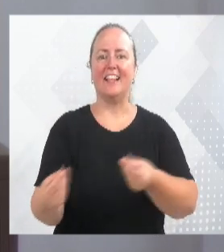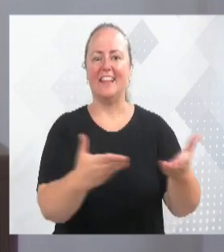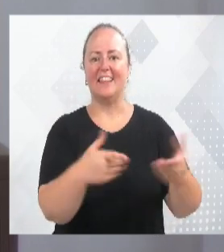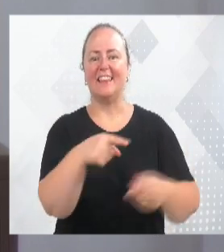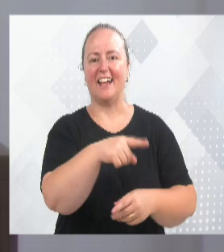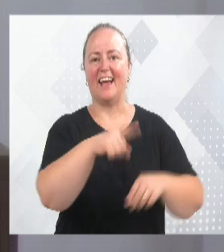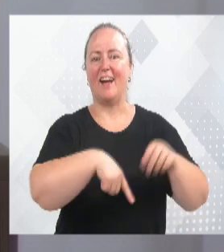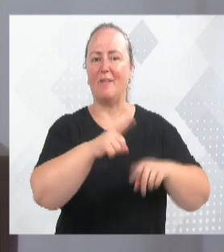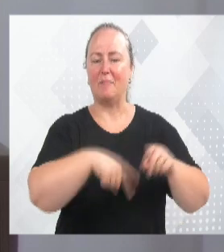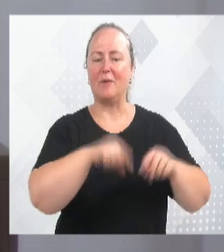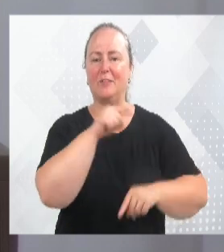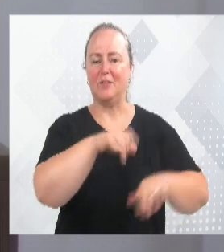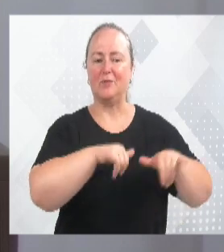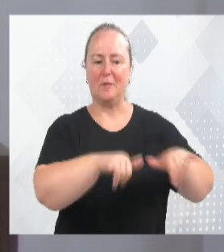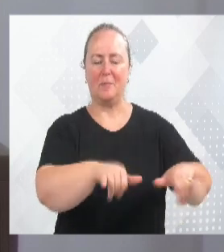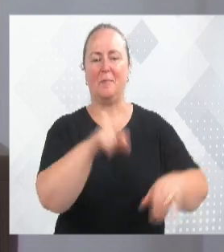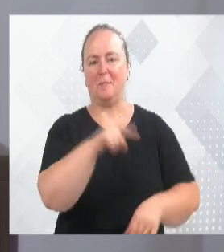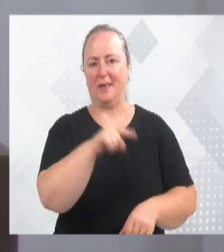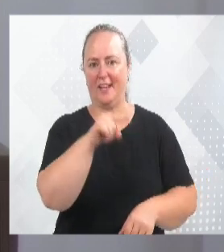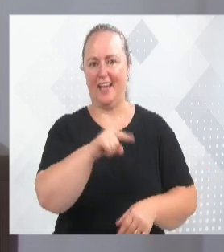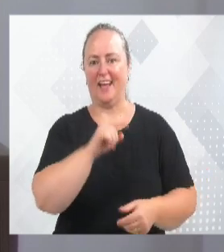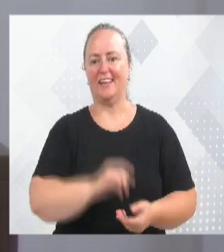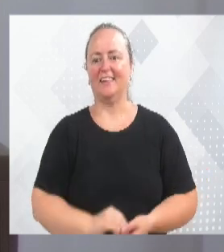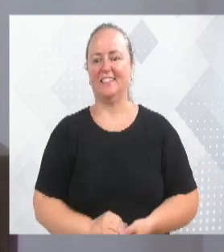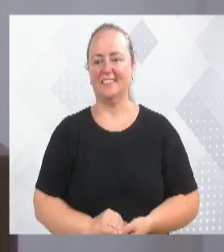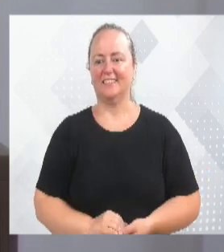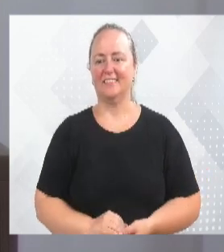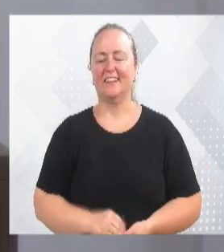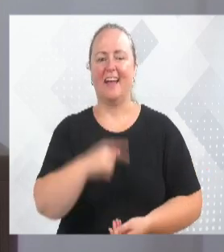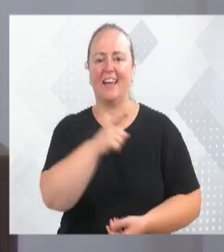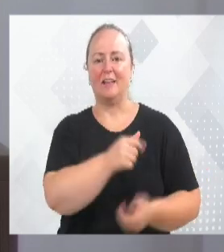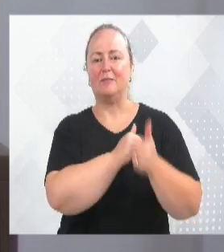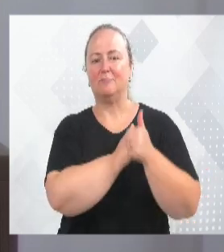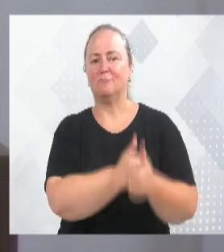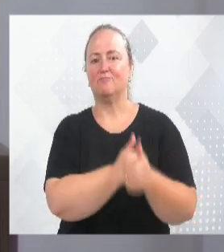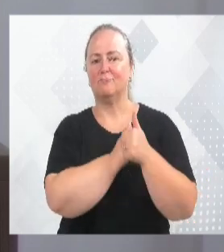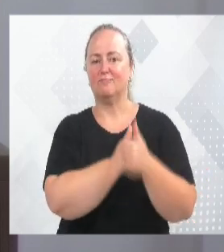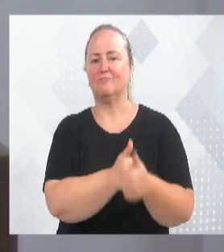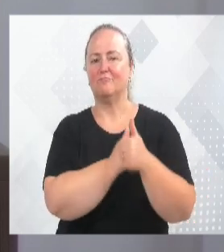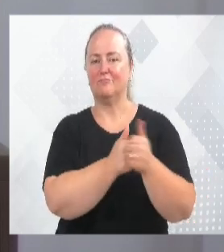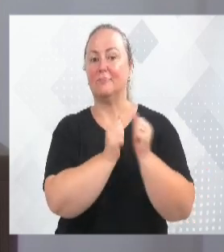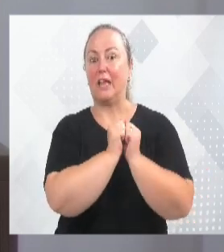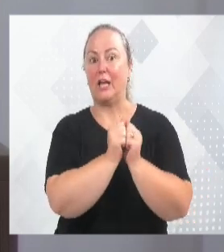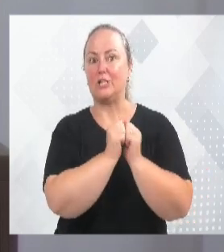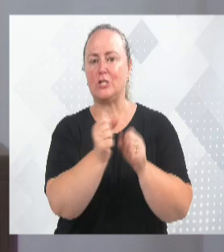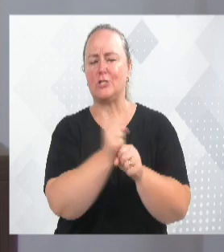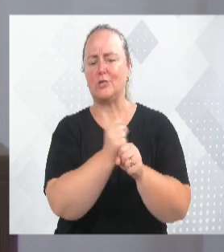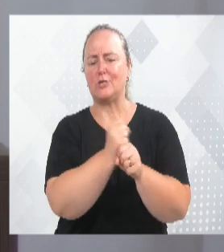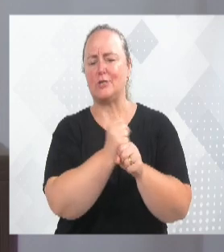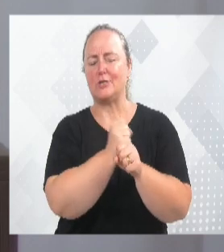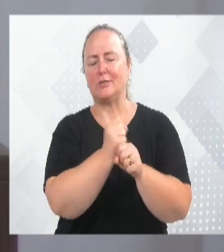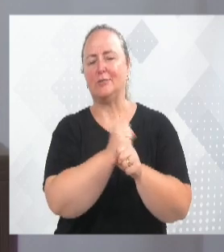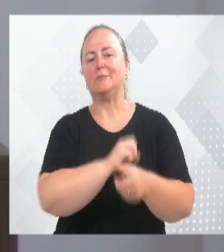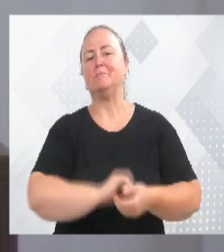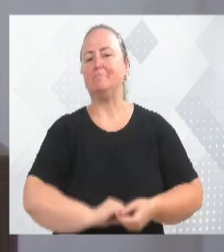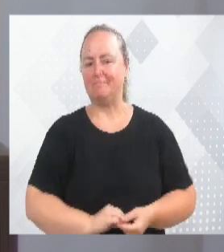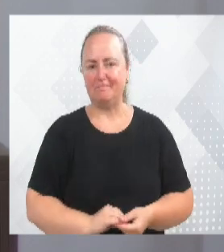dos produtos, né? E o Ralph, ele acompanhou a nossa jornada isso há bastante tempo. E